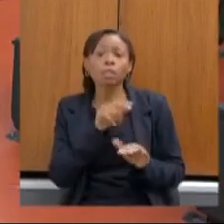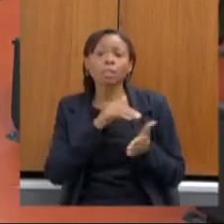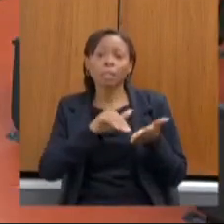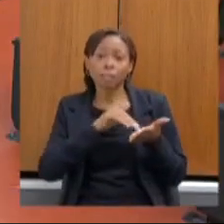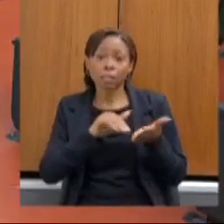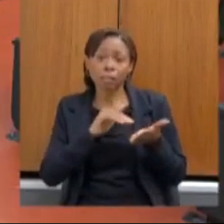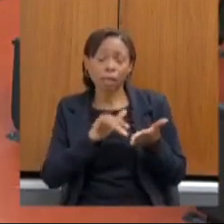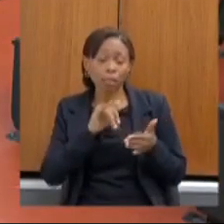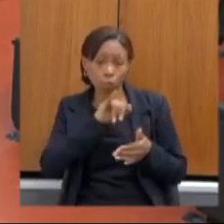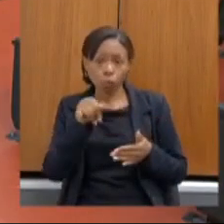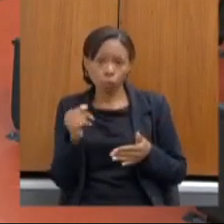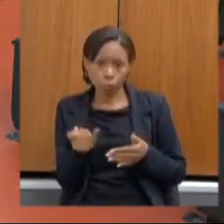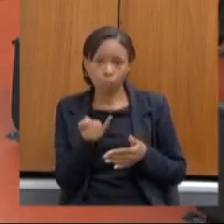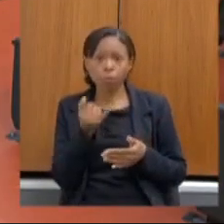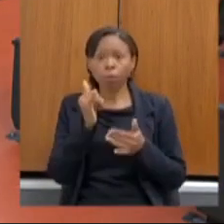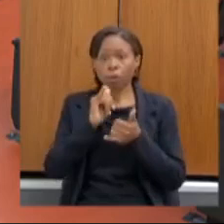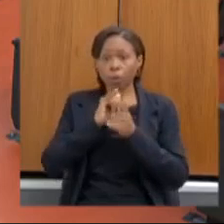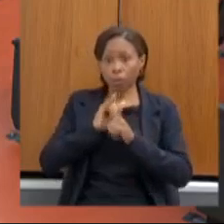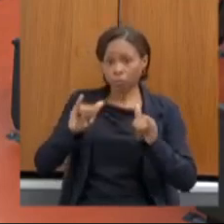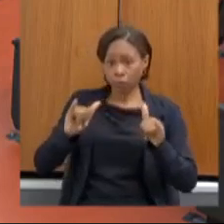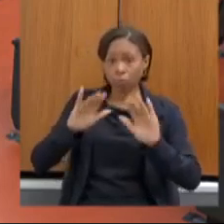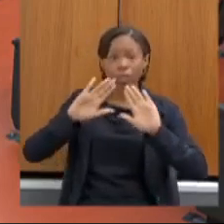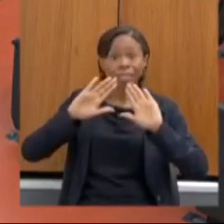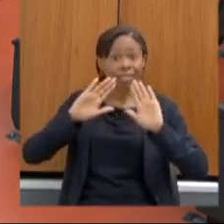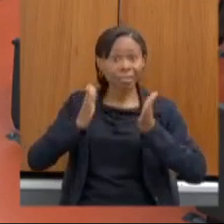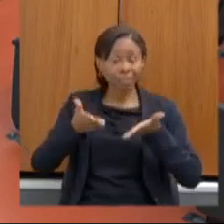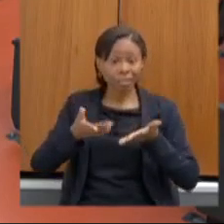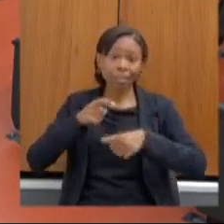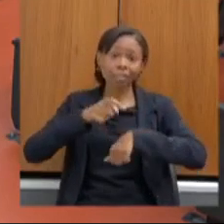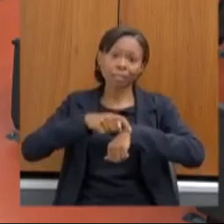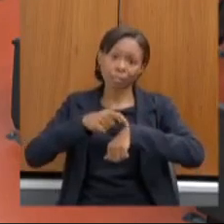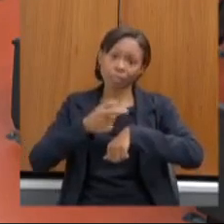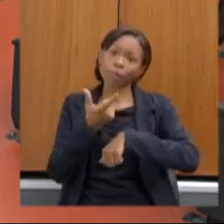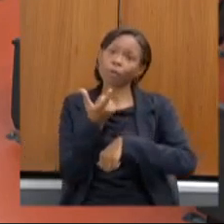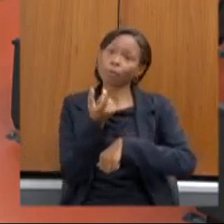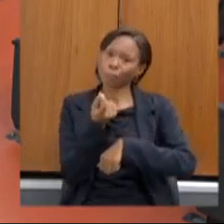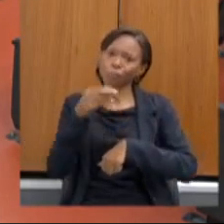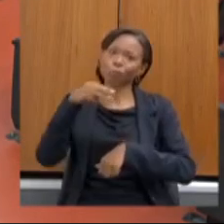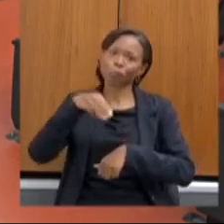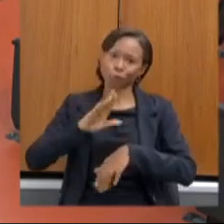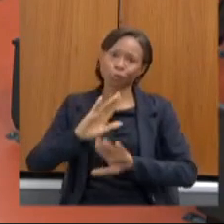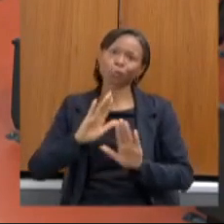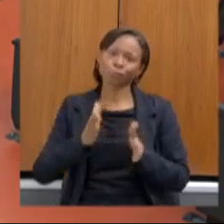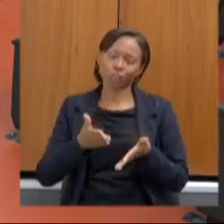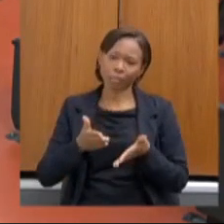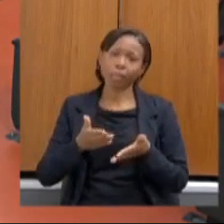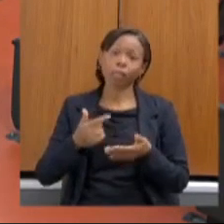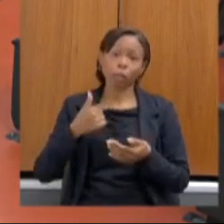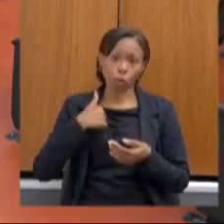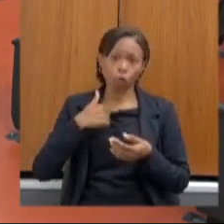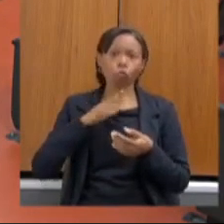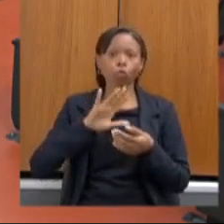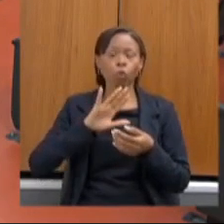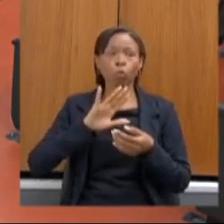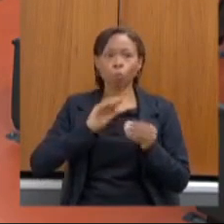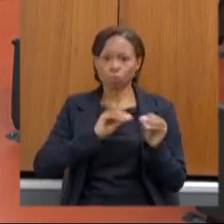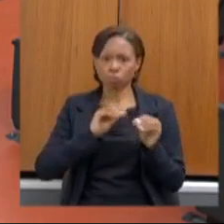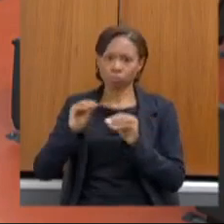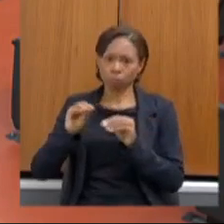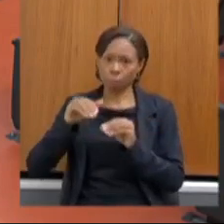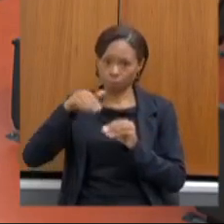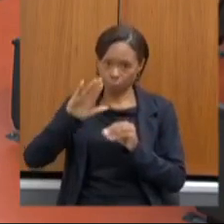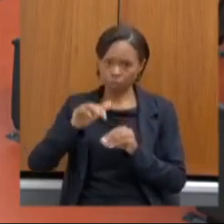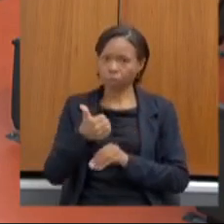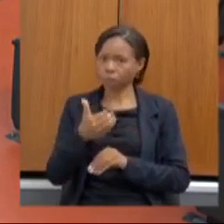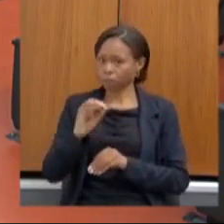deixa do senhor para informar que nós já alcançamos os 20 minutos para explanação e eu vou provocar por mais 10 minutos